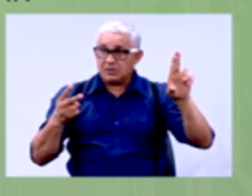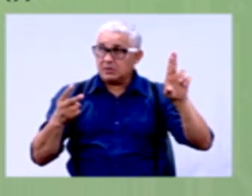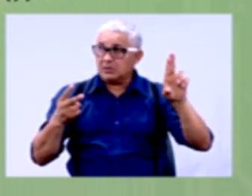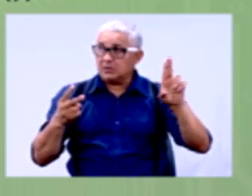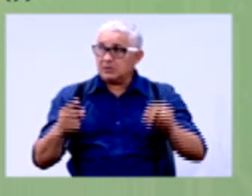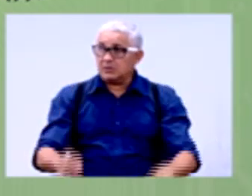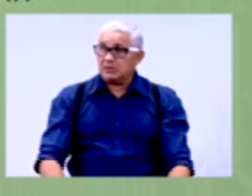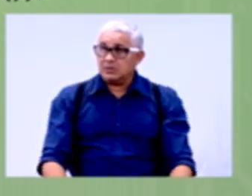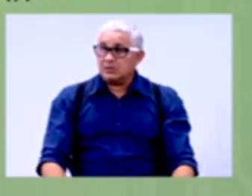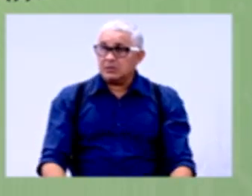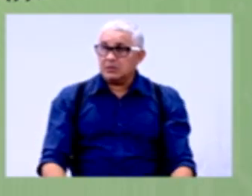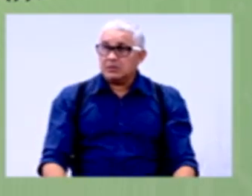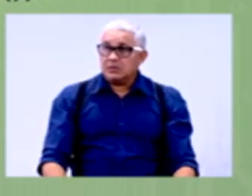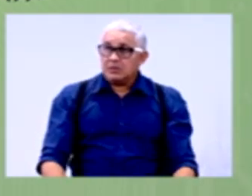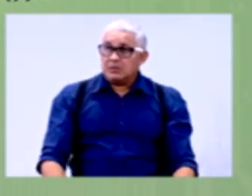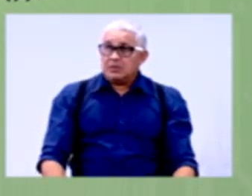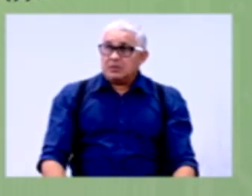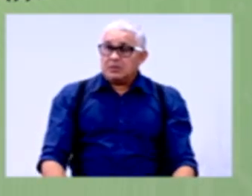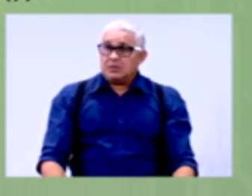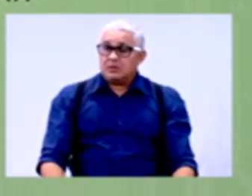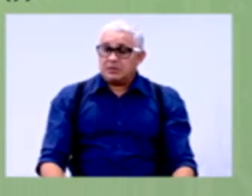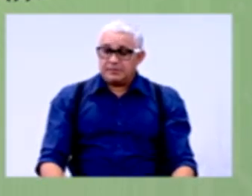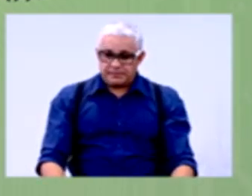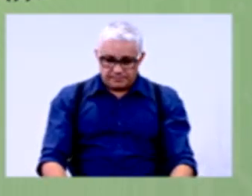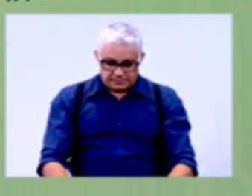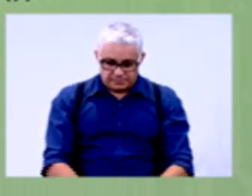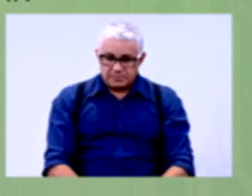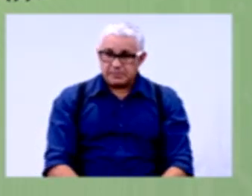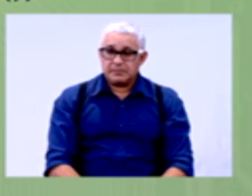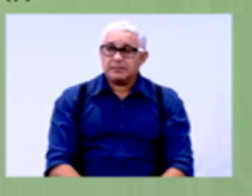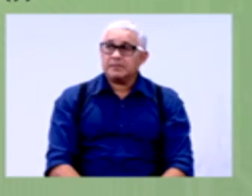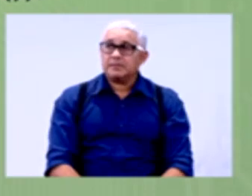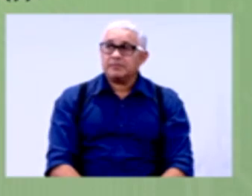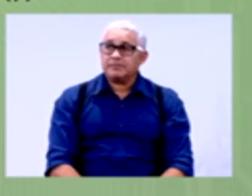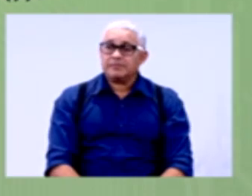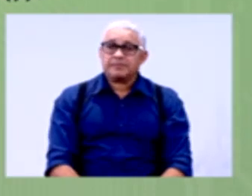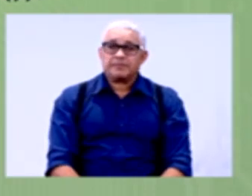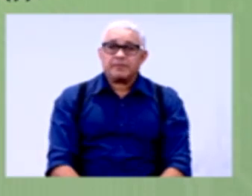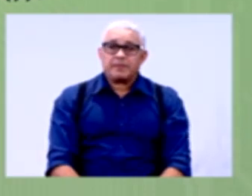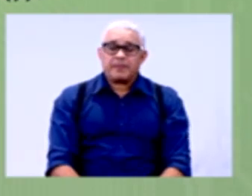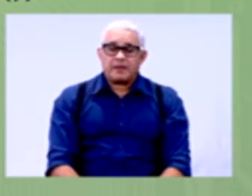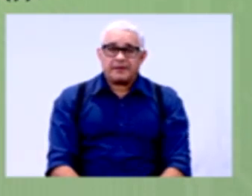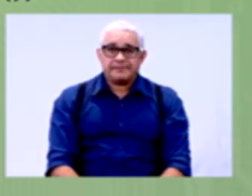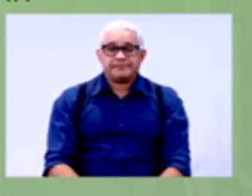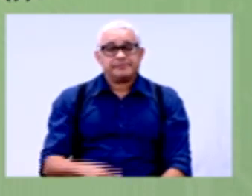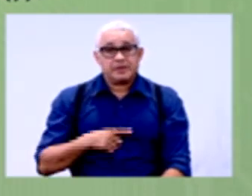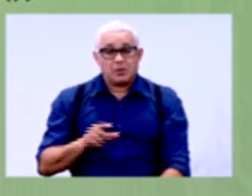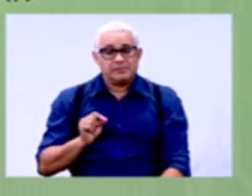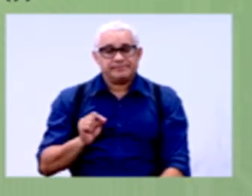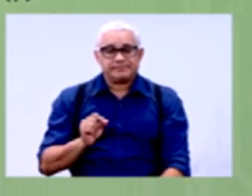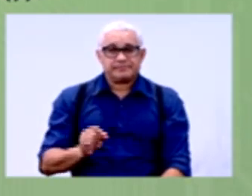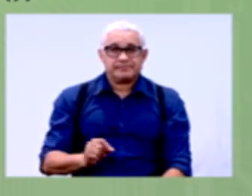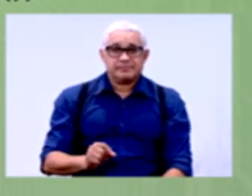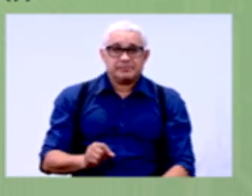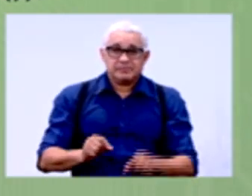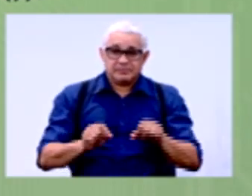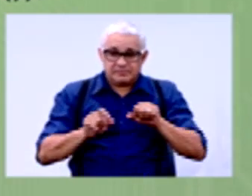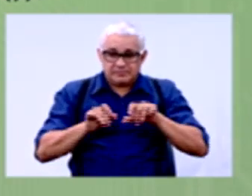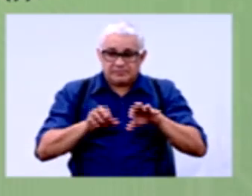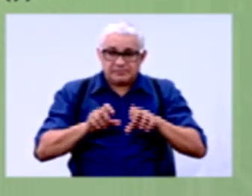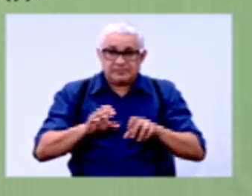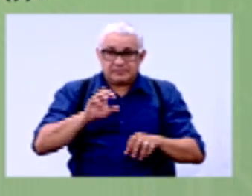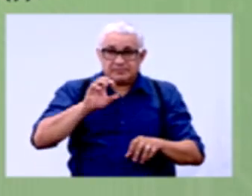Ficou por cima aqui, vamos lá. Um é a chave e o outro é o valor, né? Então nós pegamos o que foi digitado no